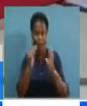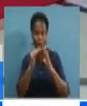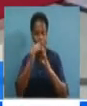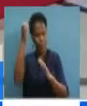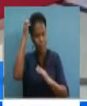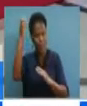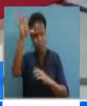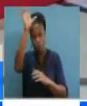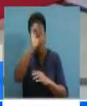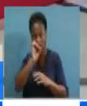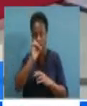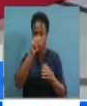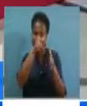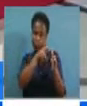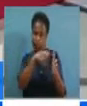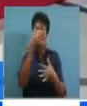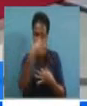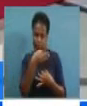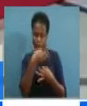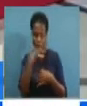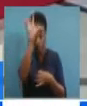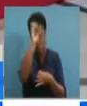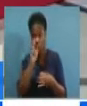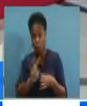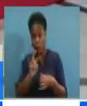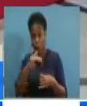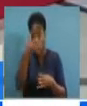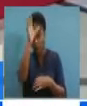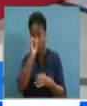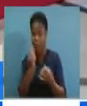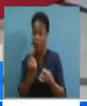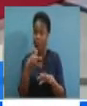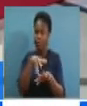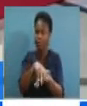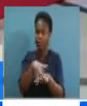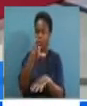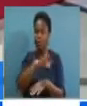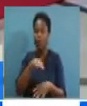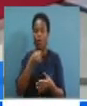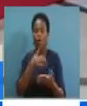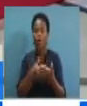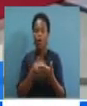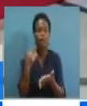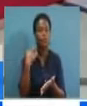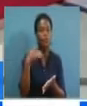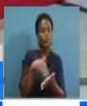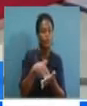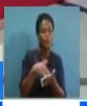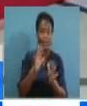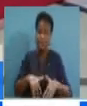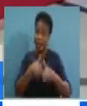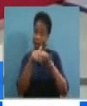para a cerimónia fúnebre do ministro adjunto do primeiro-ministro para a integração regional, que faleceu na segunda-feira na cidade da